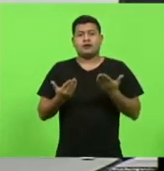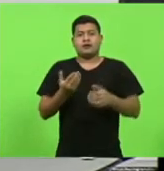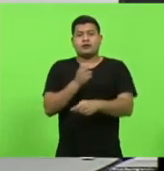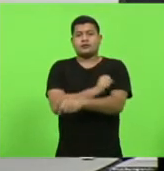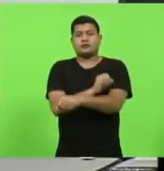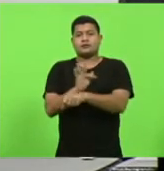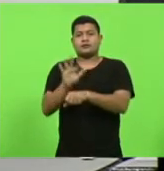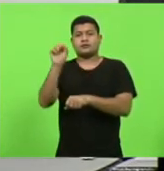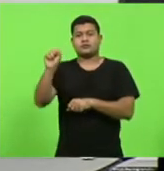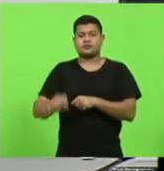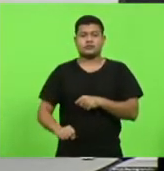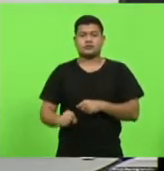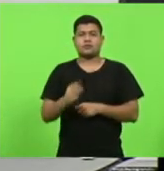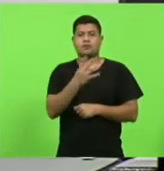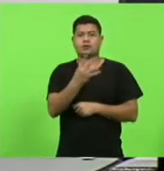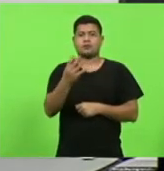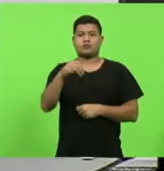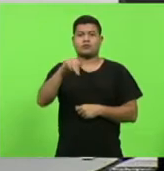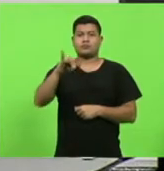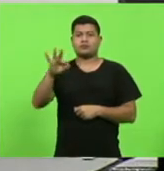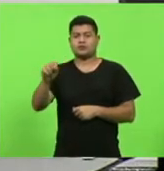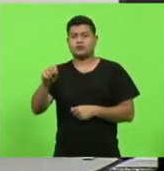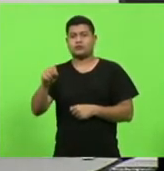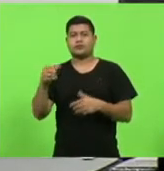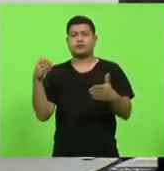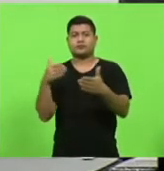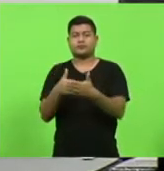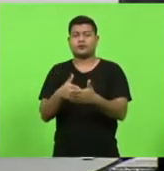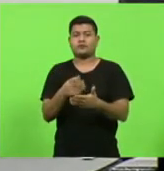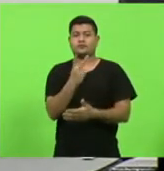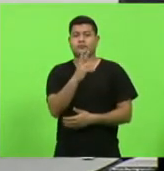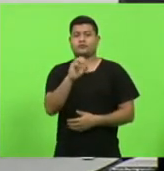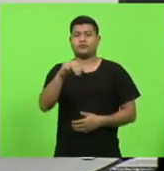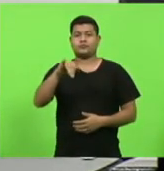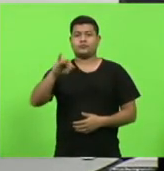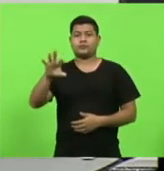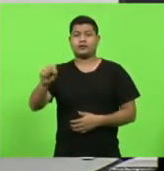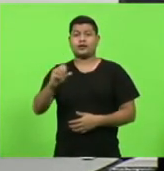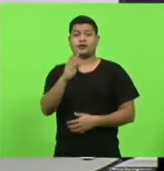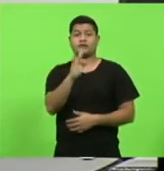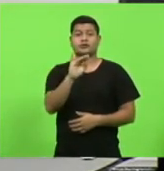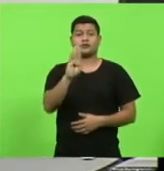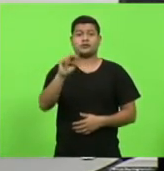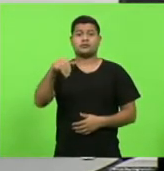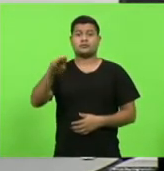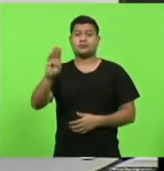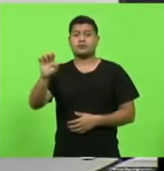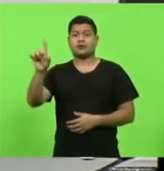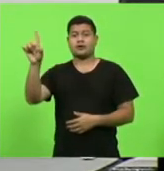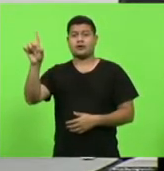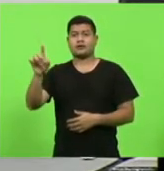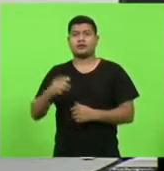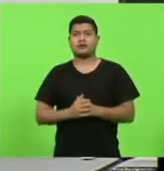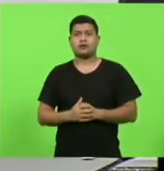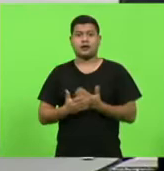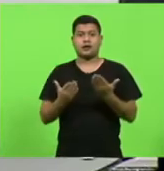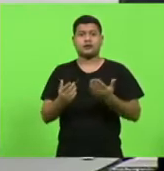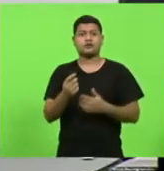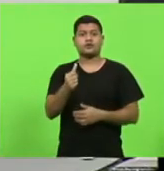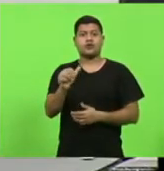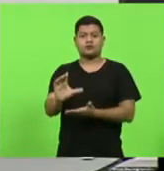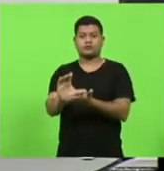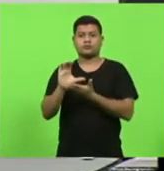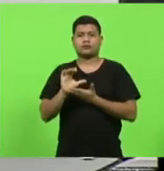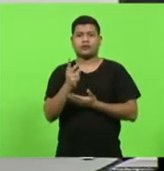20 milhões de reais de veto para Timbé do Sul. Timbé do Sul tinha 20, cortou 20, ficou sem nada.